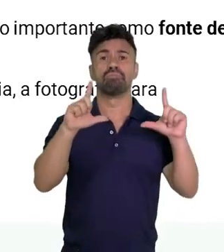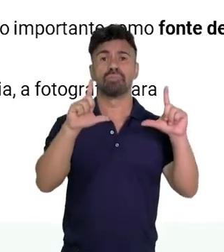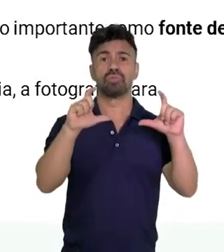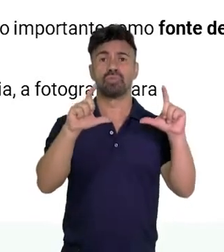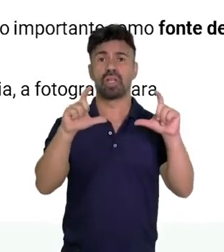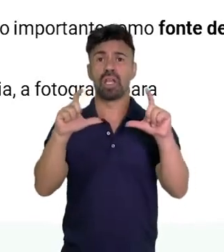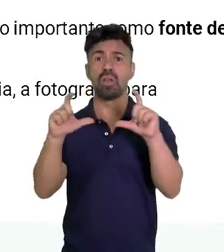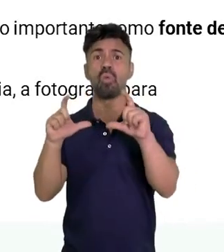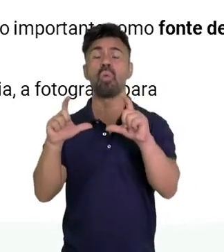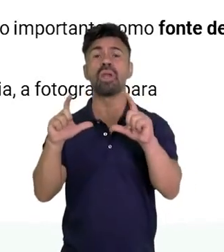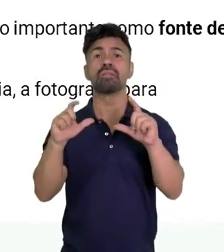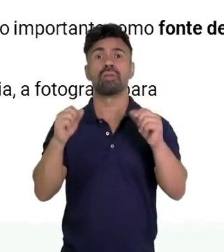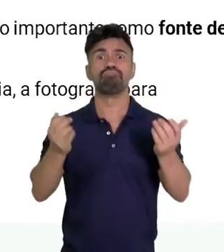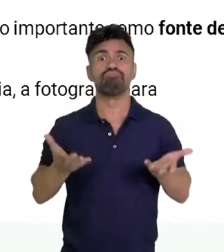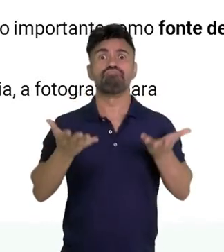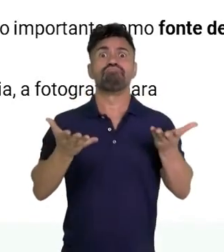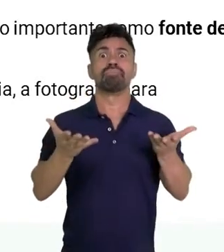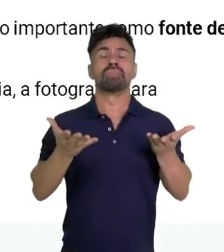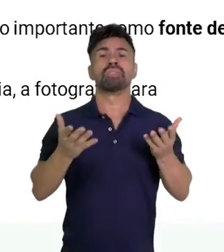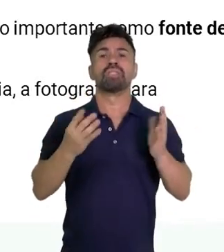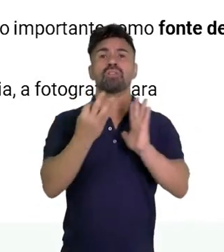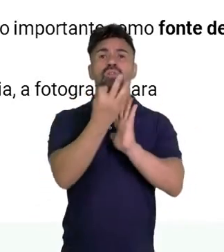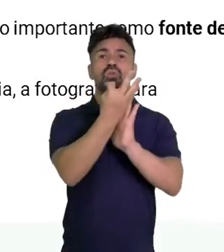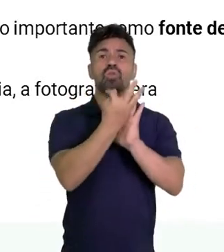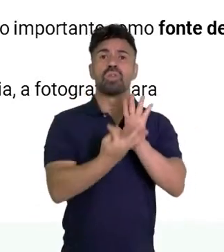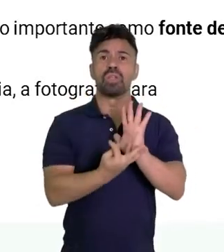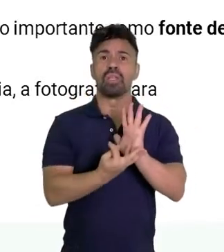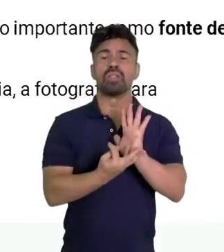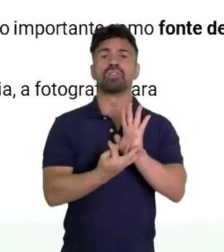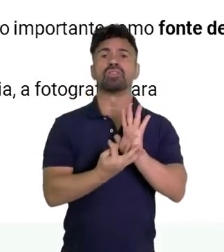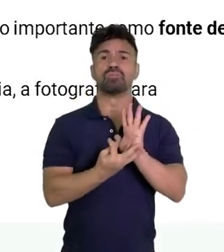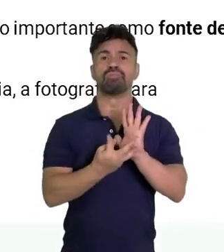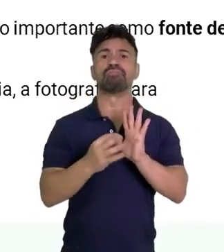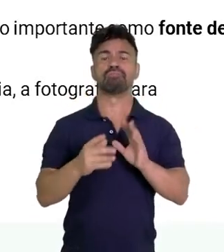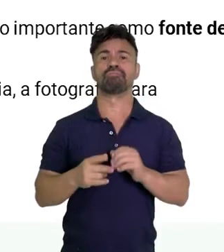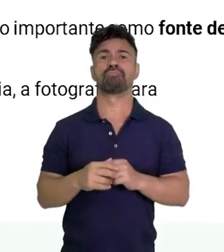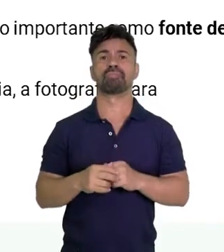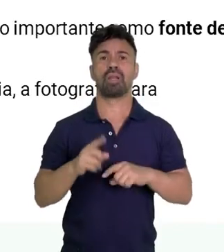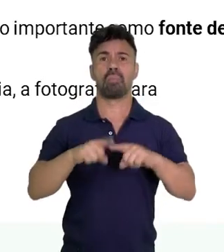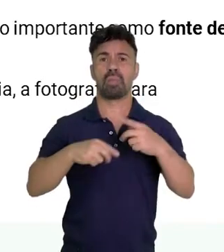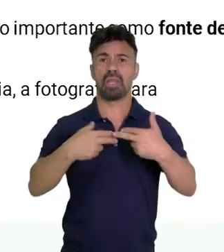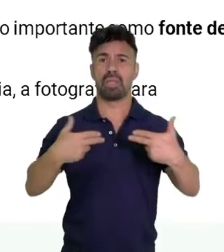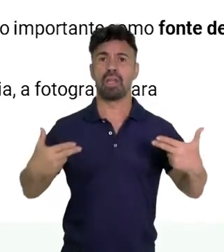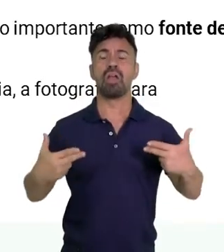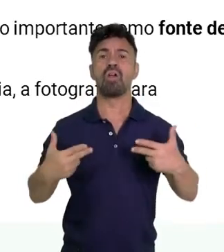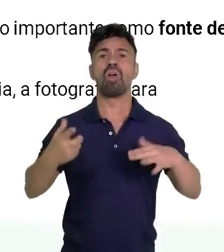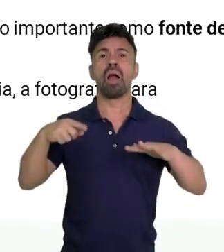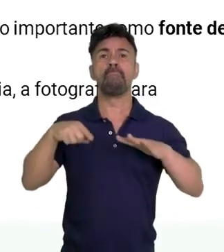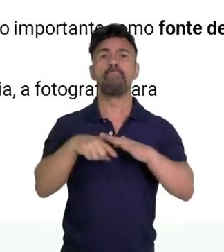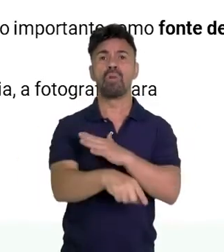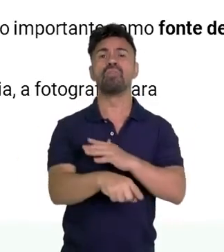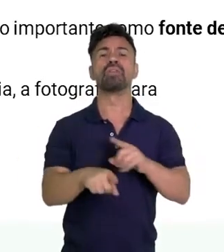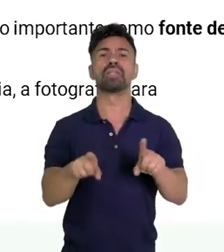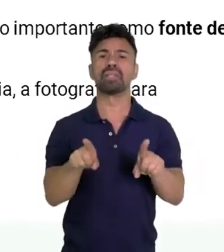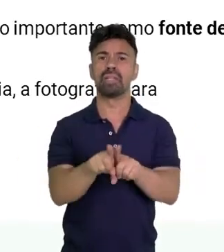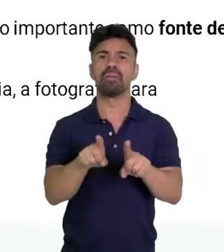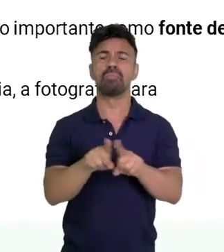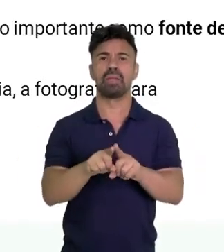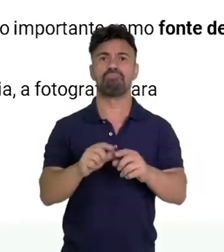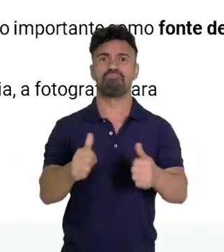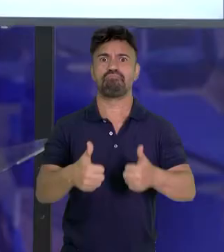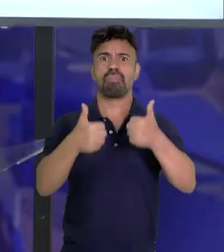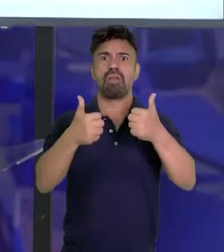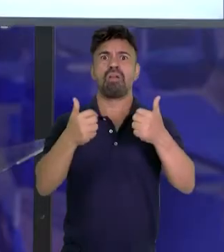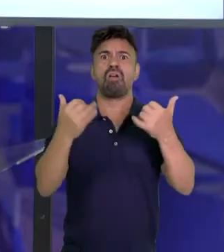para enriquecer o seu texto, para enriquecer o seu material e aprofundar, portanto, a qualidade